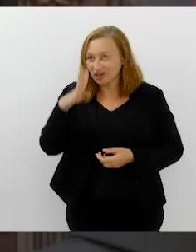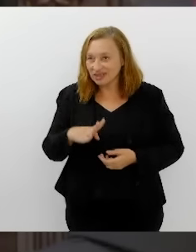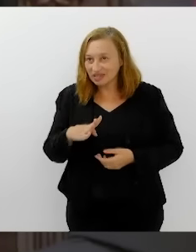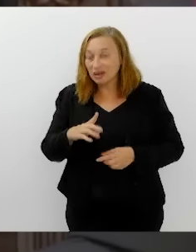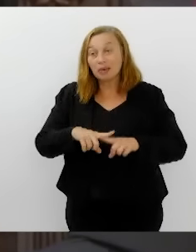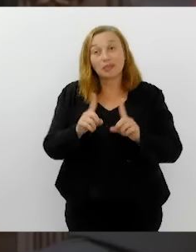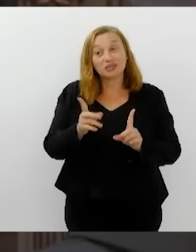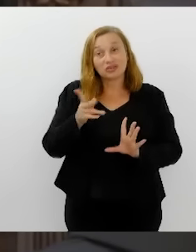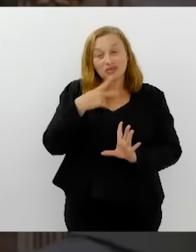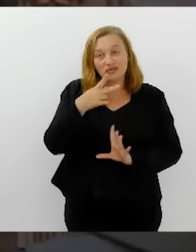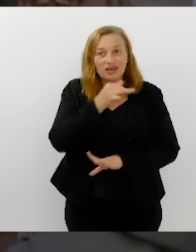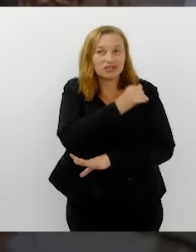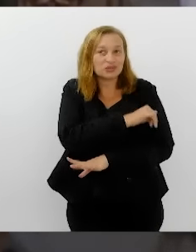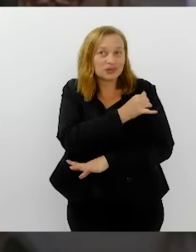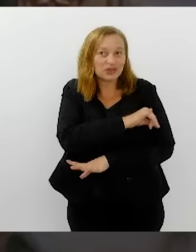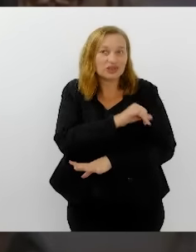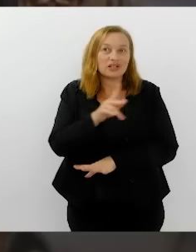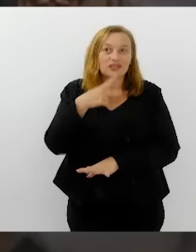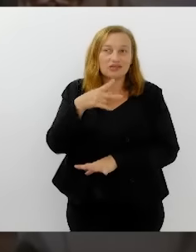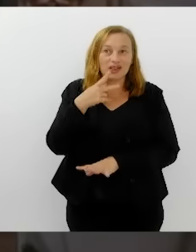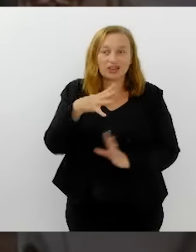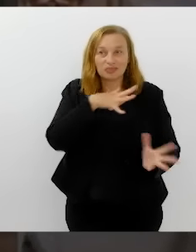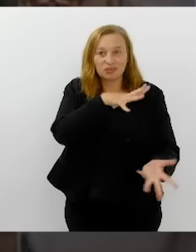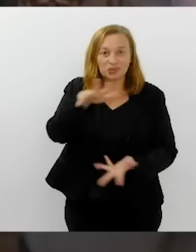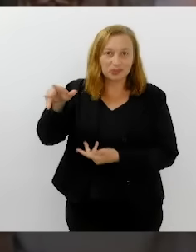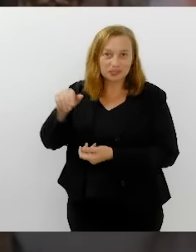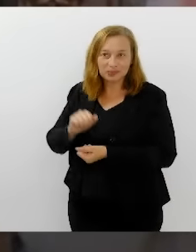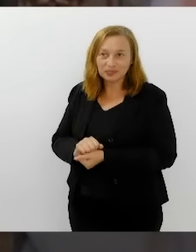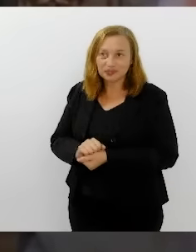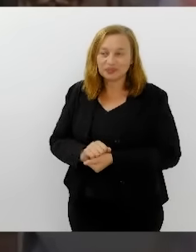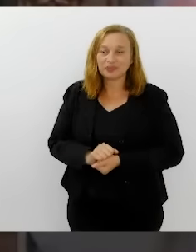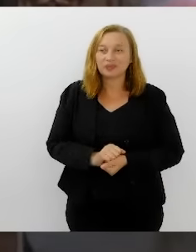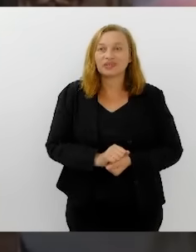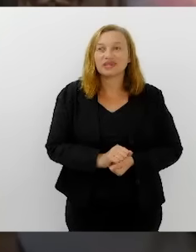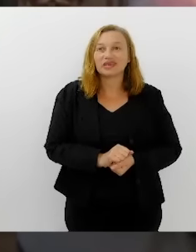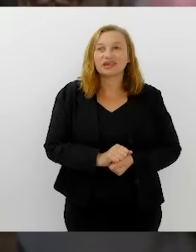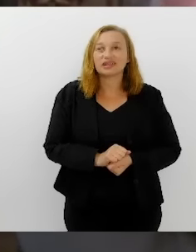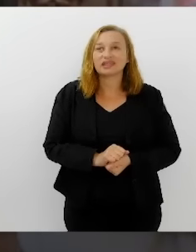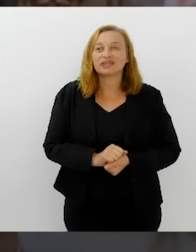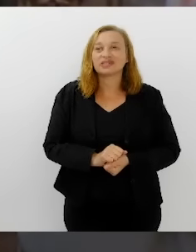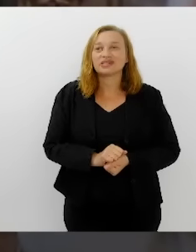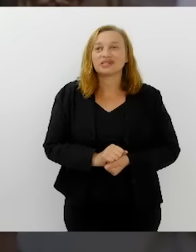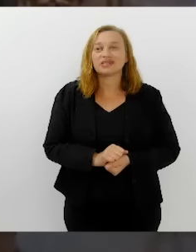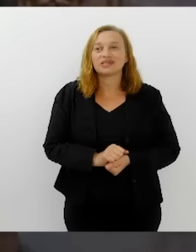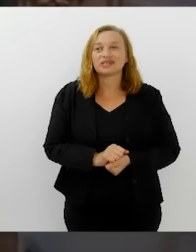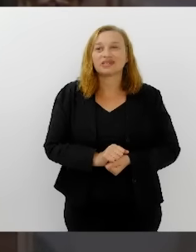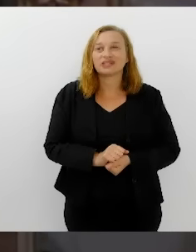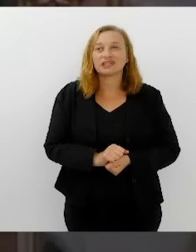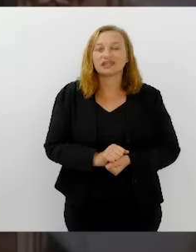se fala no Rio de Janeiro, fala-se para o mundo inteiro. E é aqui, nesta